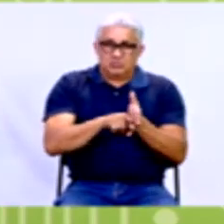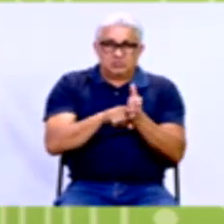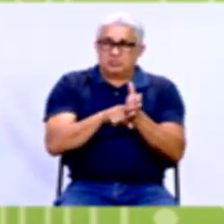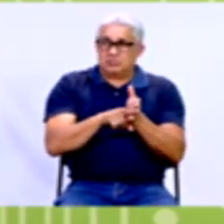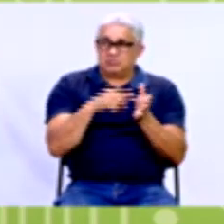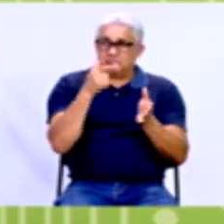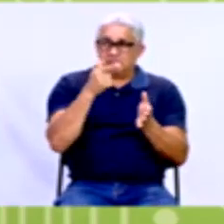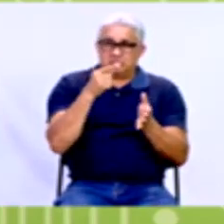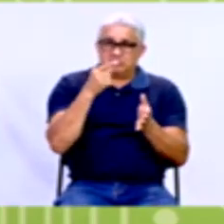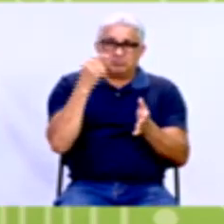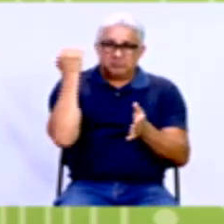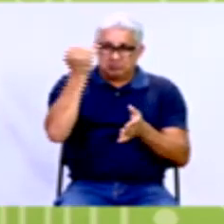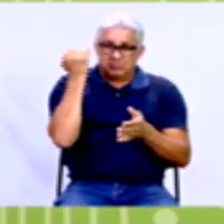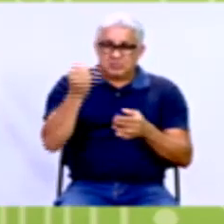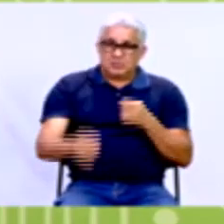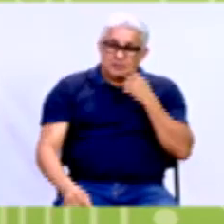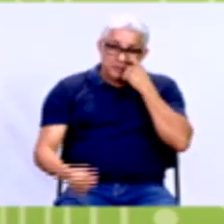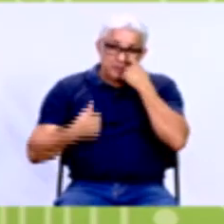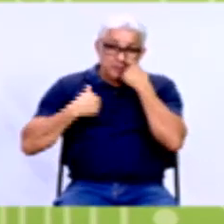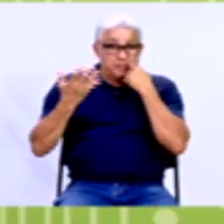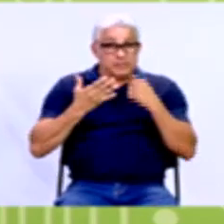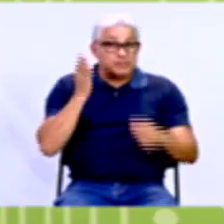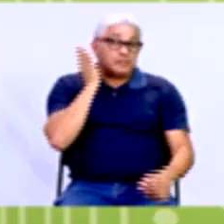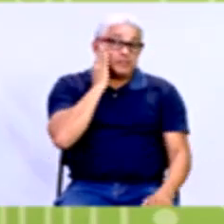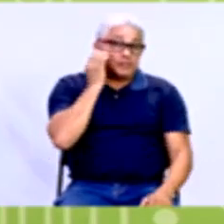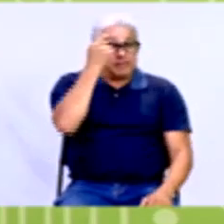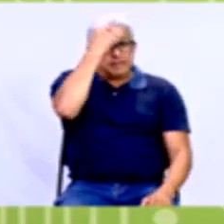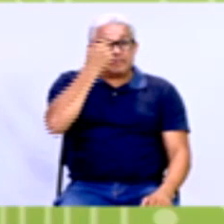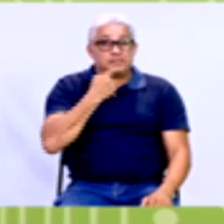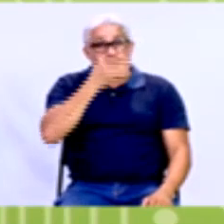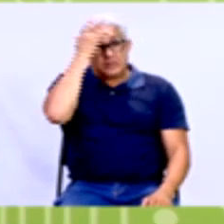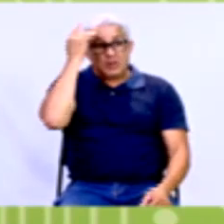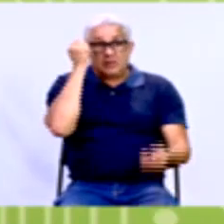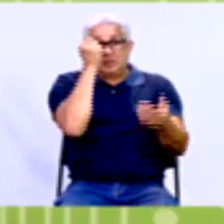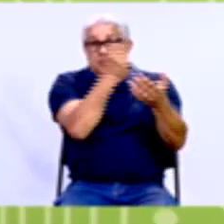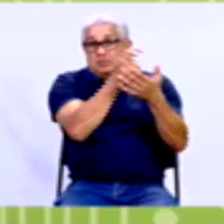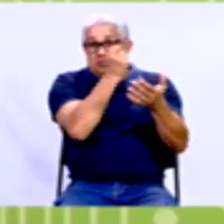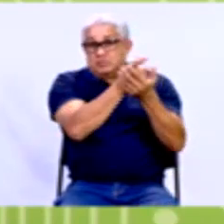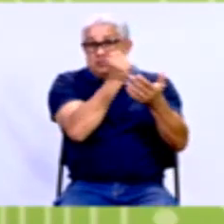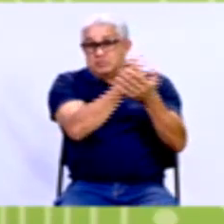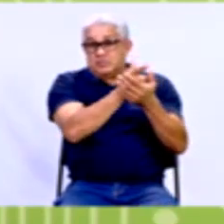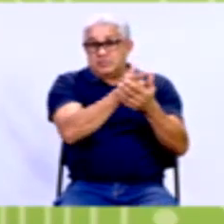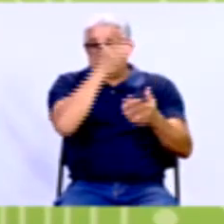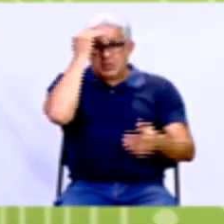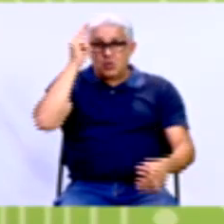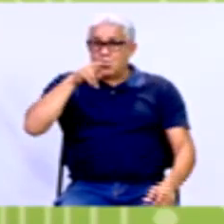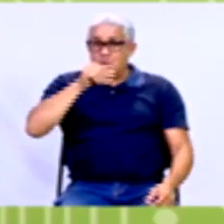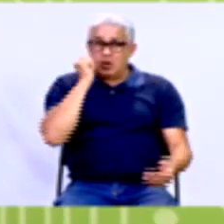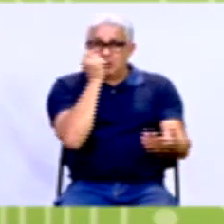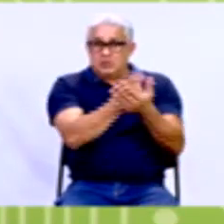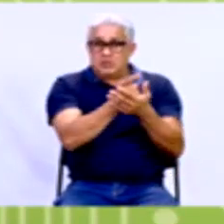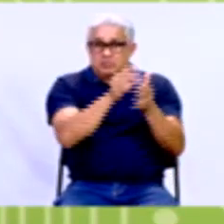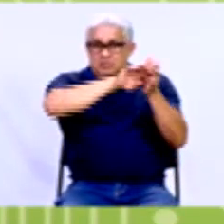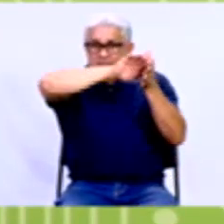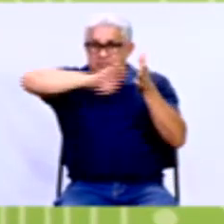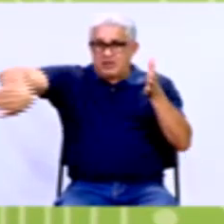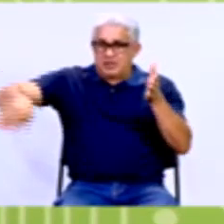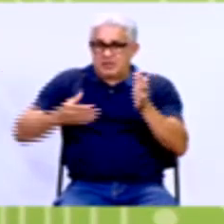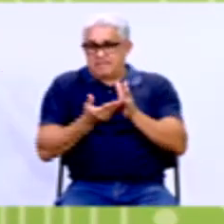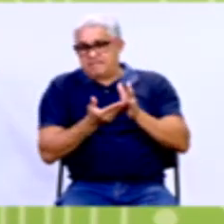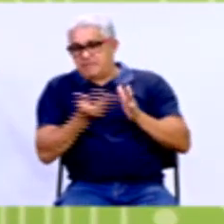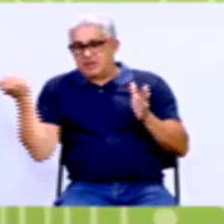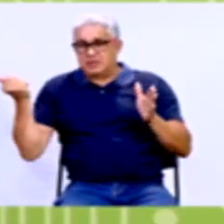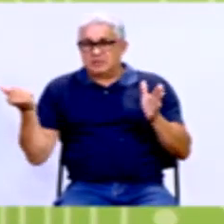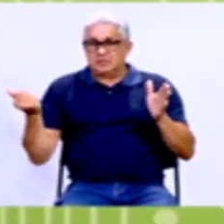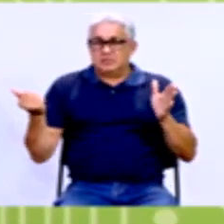Porque eu quero saber qual que é o perfil dos compradores. Então, uma pessoa que nunca compra não é interessante na minha pesquisa. Então, ela não vai surtir